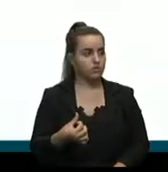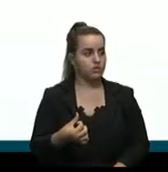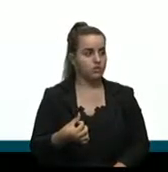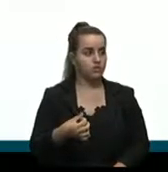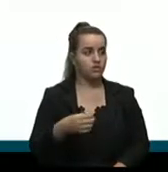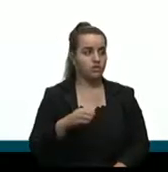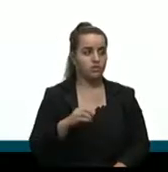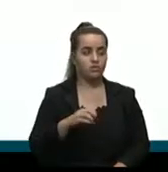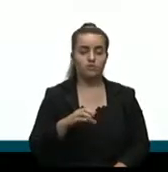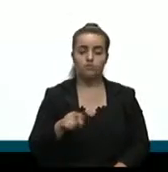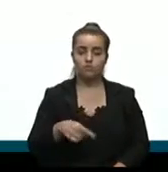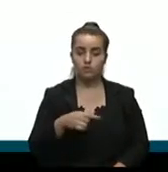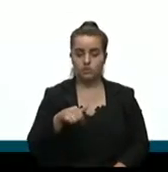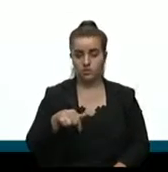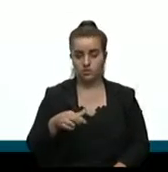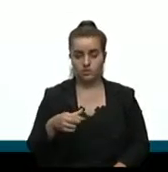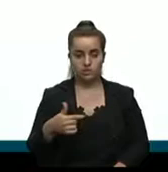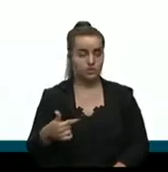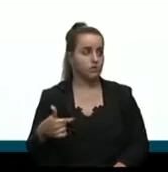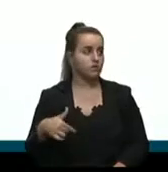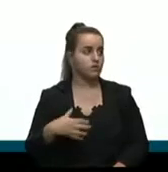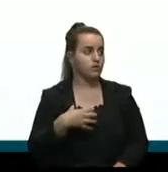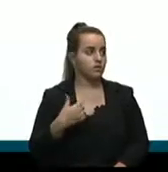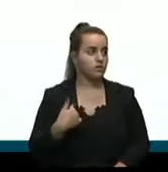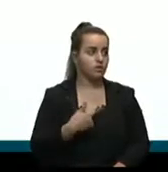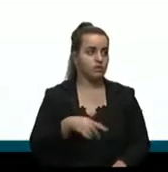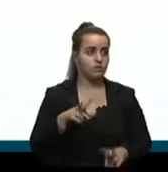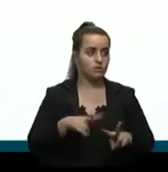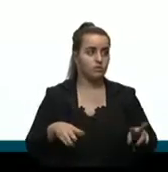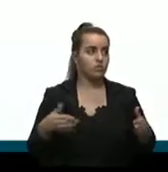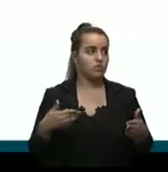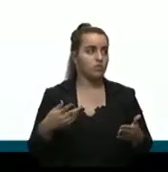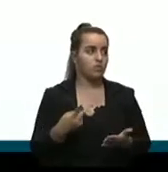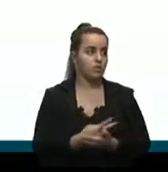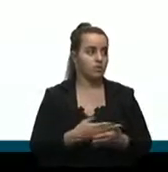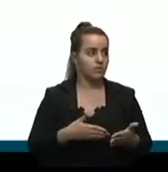0,72. E assim nós determinamos o erro máximo.